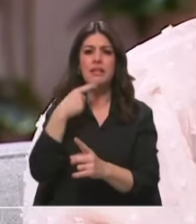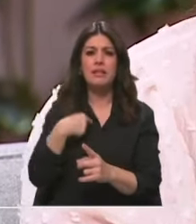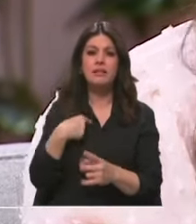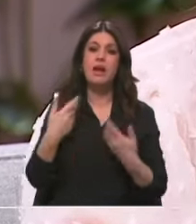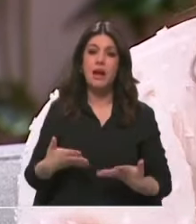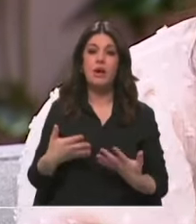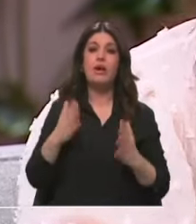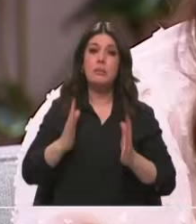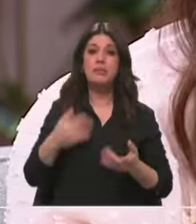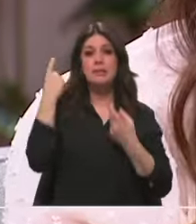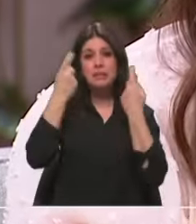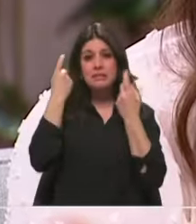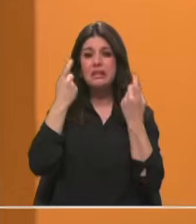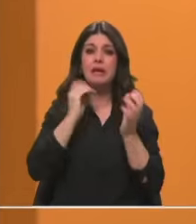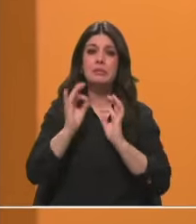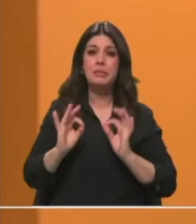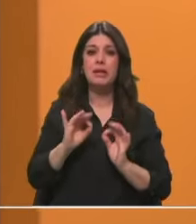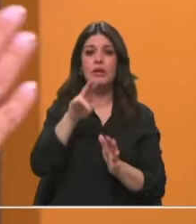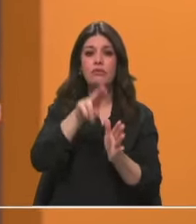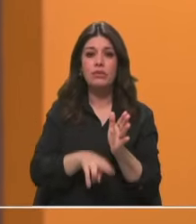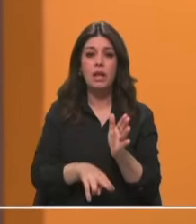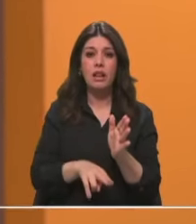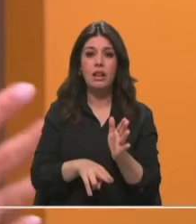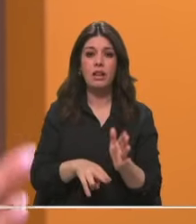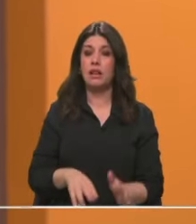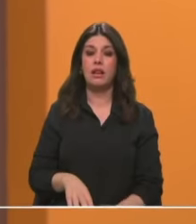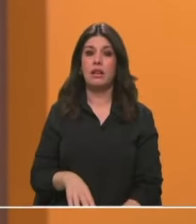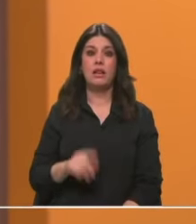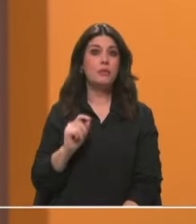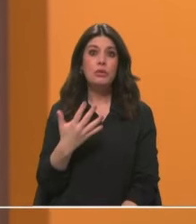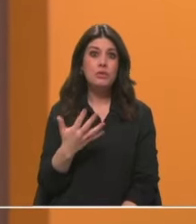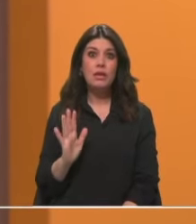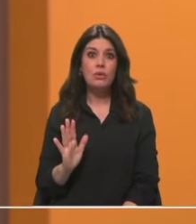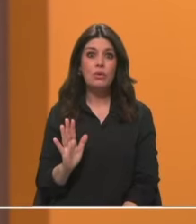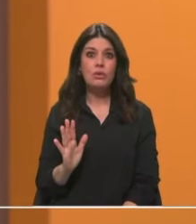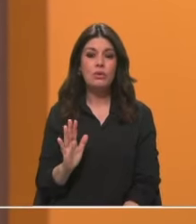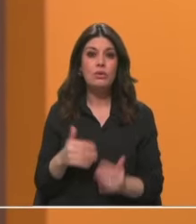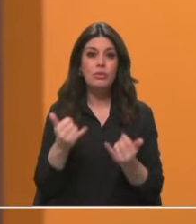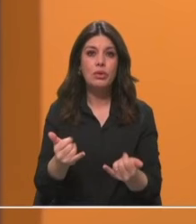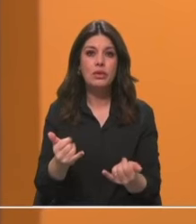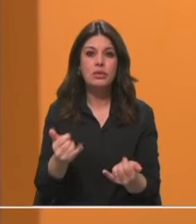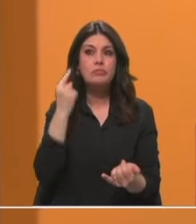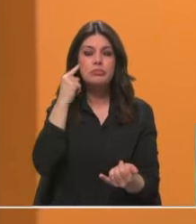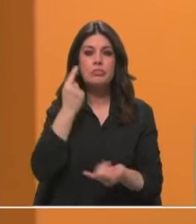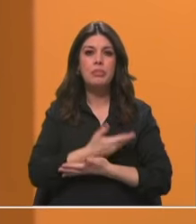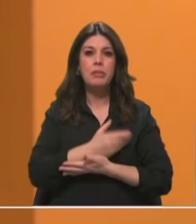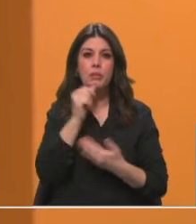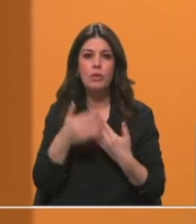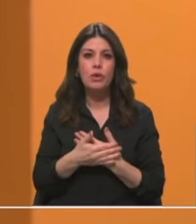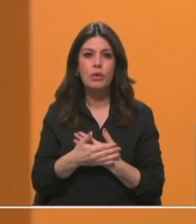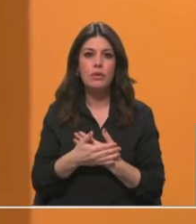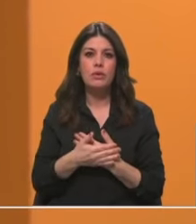agora no funeral ah assim num espaço de 5 minutos eh e eu fiquei